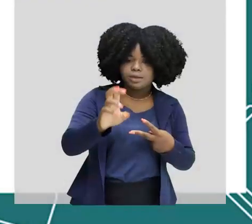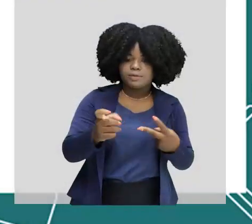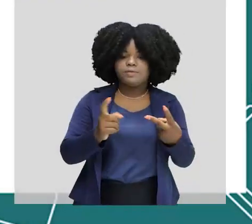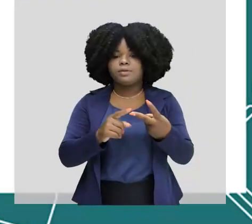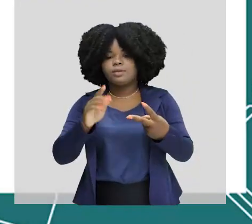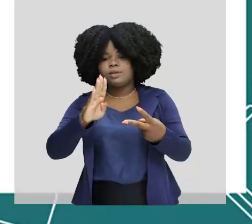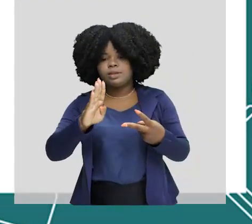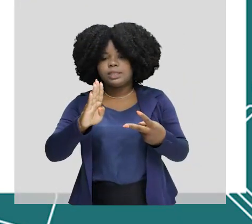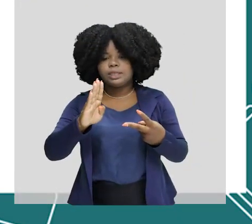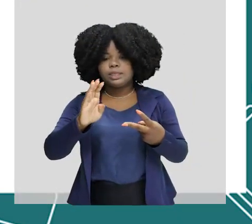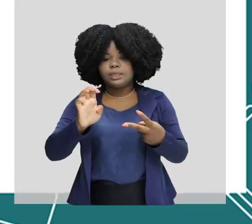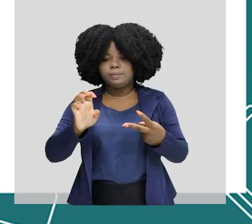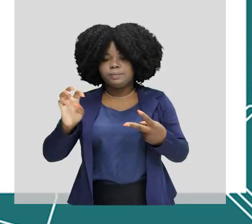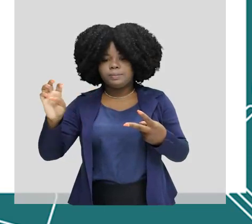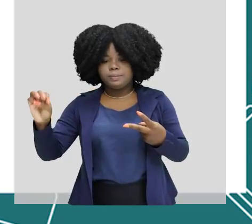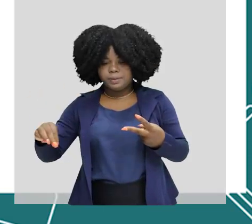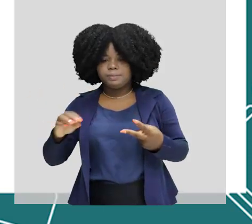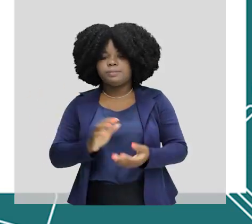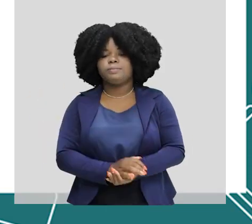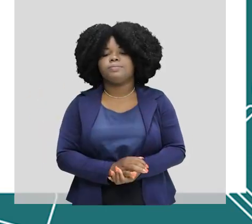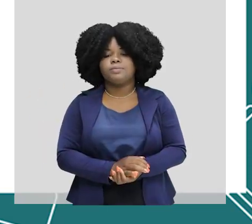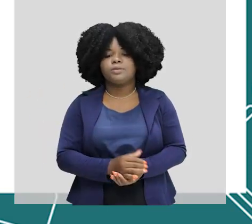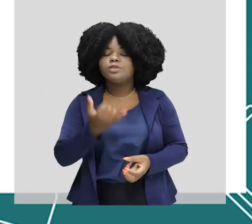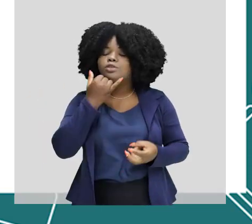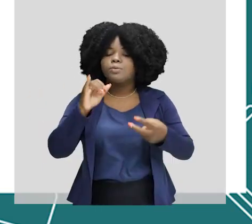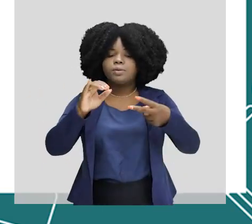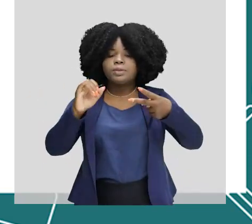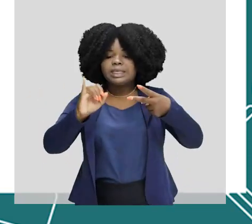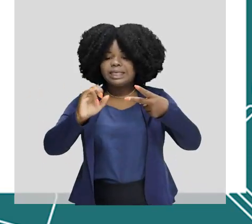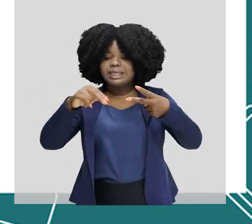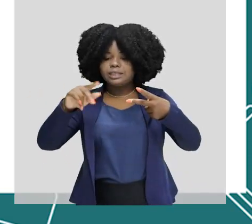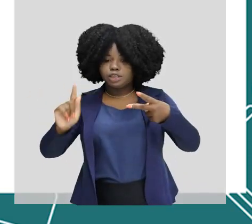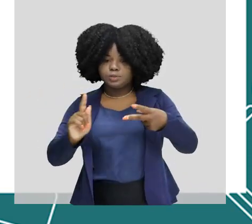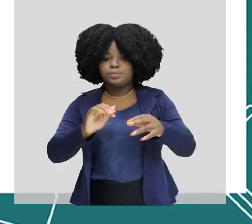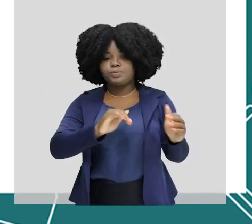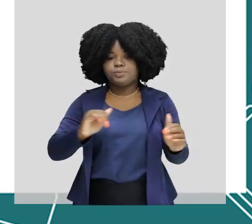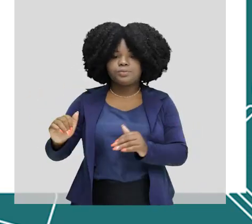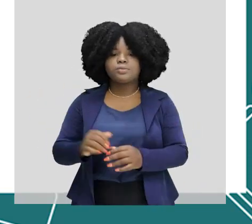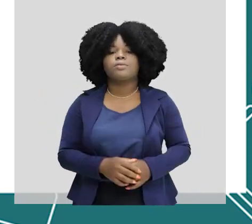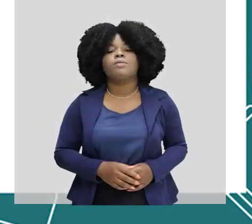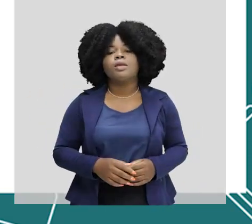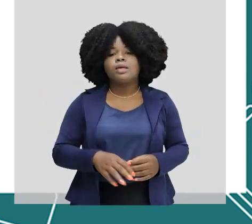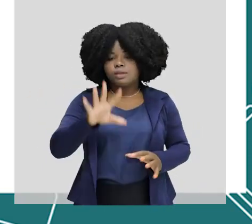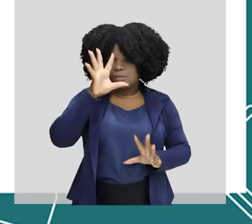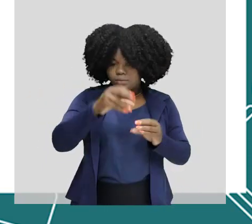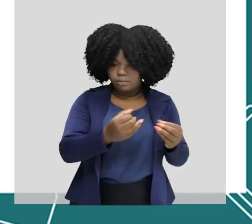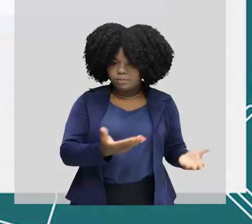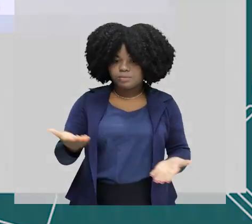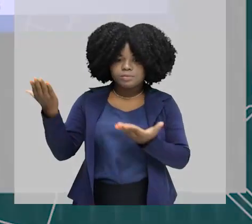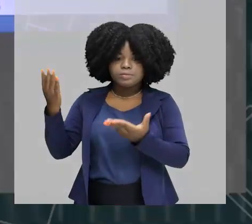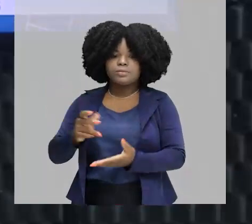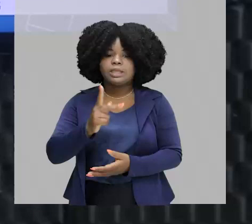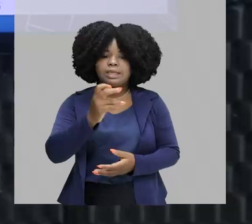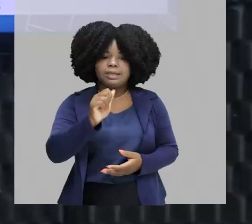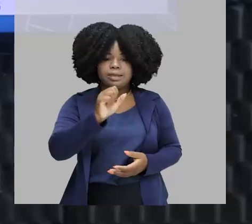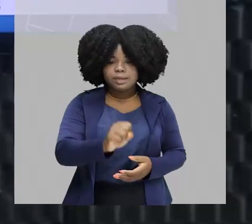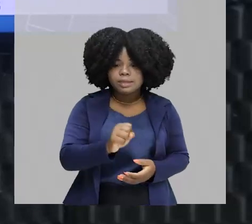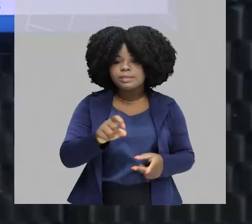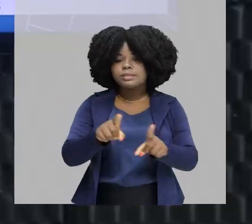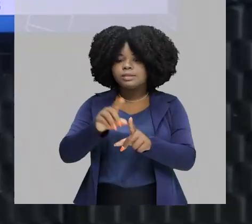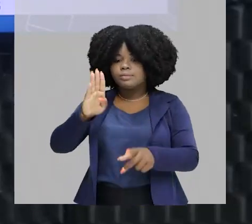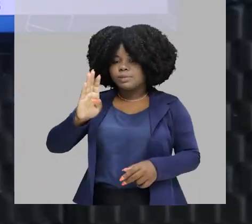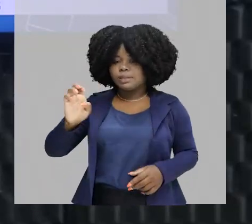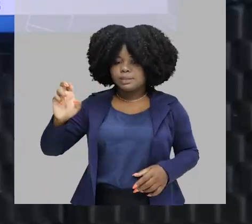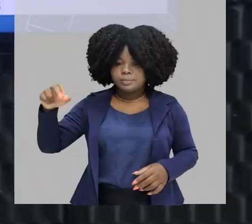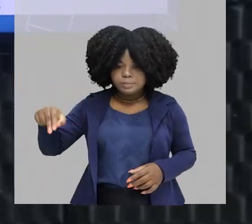gente visualizar, verbo auxiliar primeiro, has ou have, been, que é o verbo to be no particípio, e o verbo